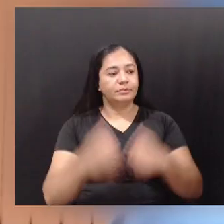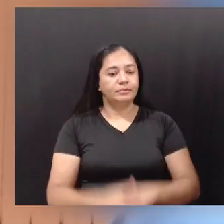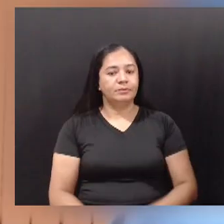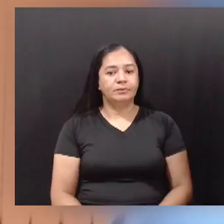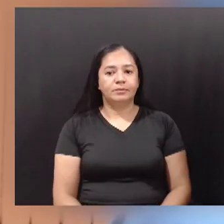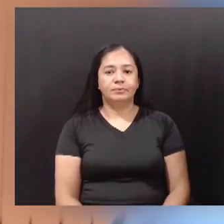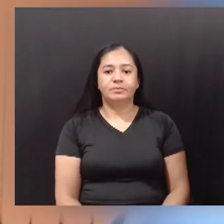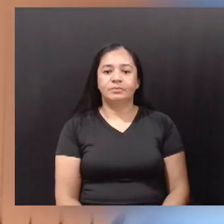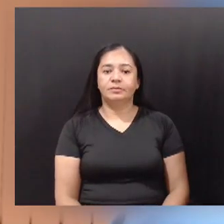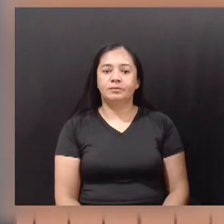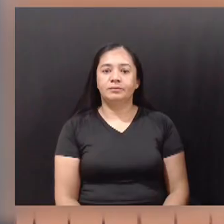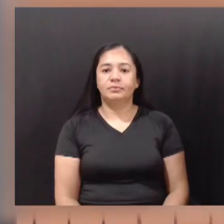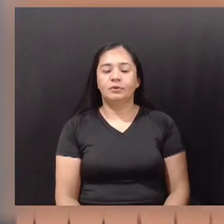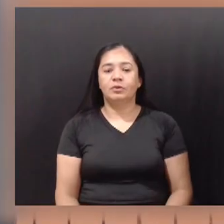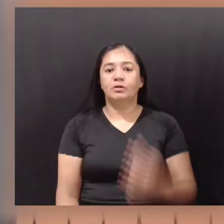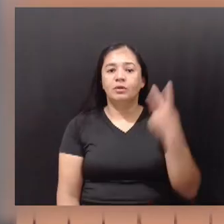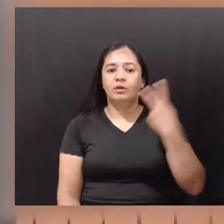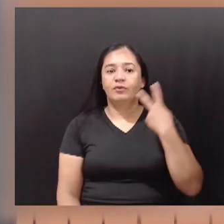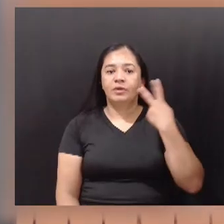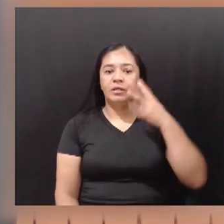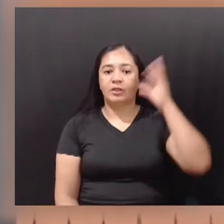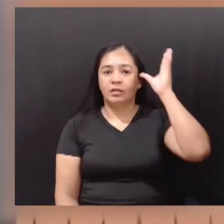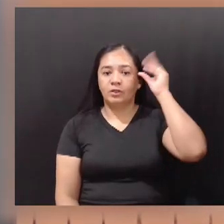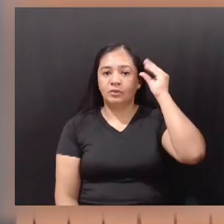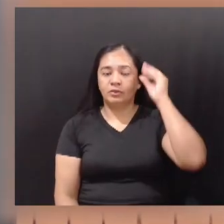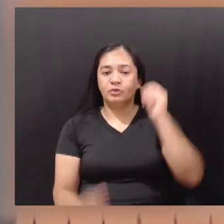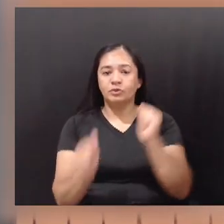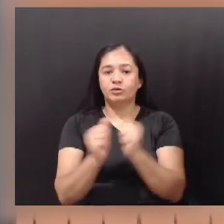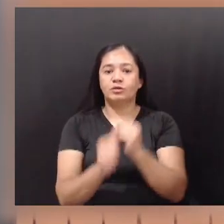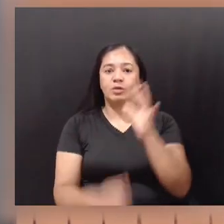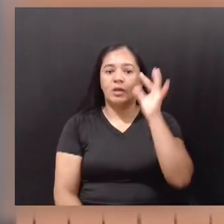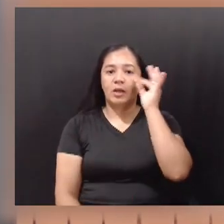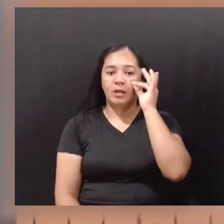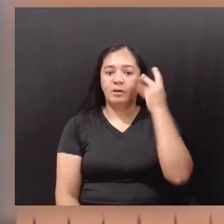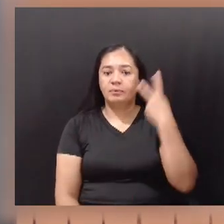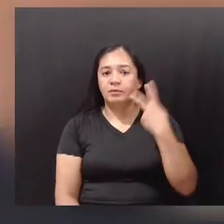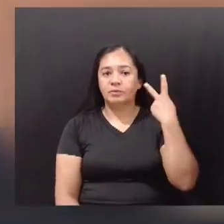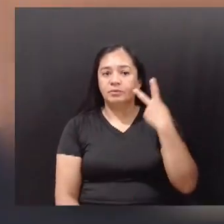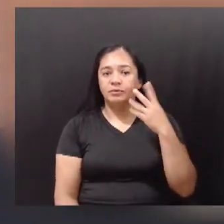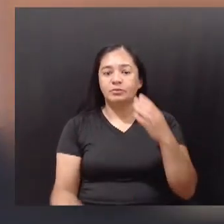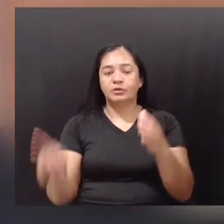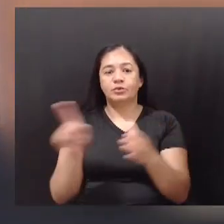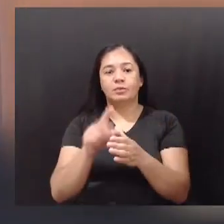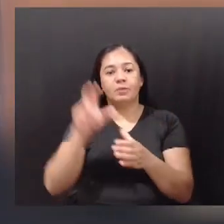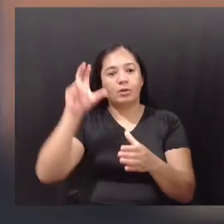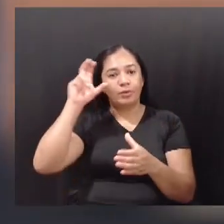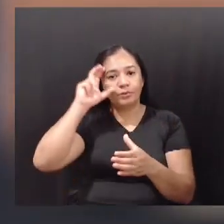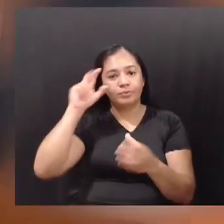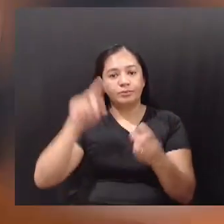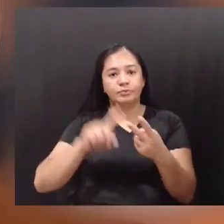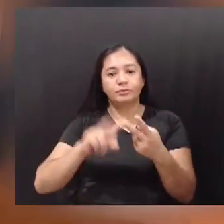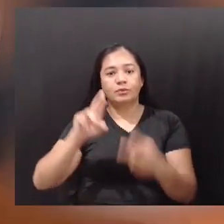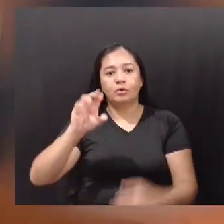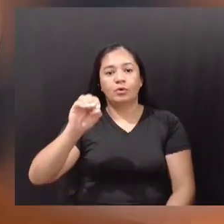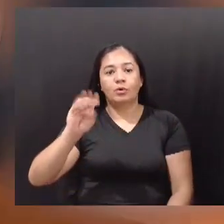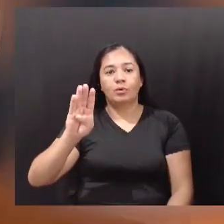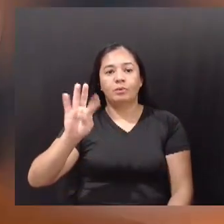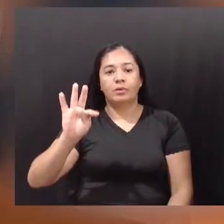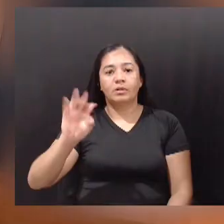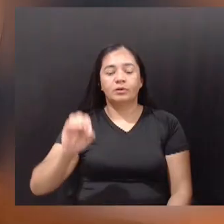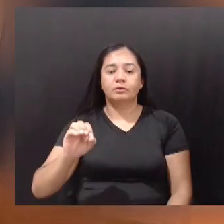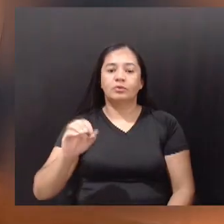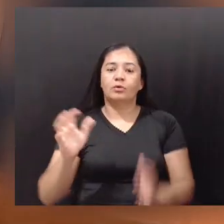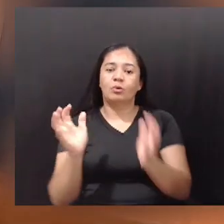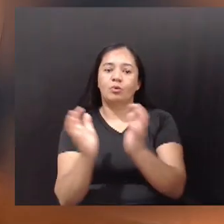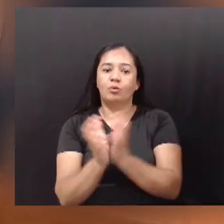Presidida pelo vereador Benê Lima e com a presença dos vereadores membros Carlinhos Camelô e Roberto Alves, a Comissão